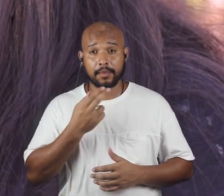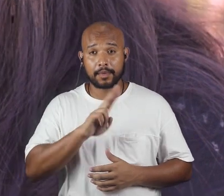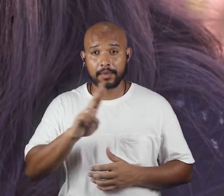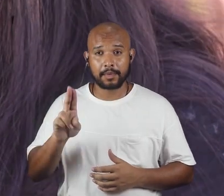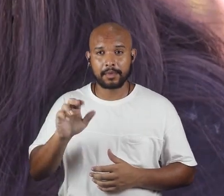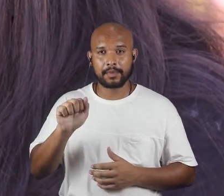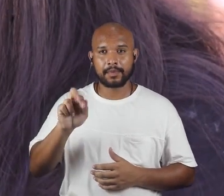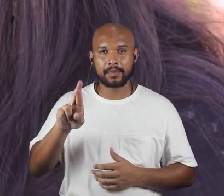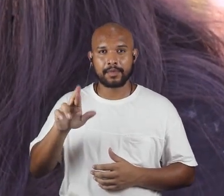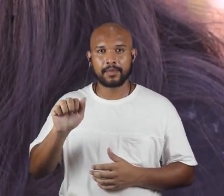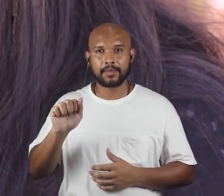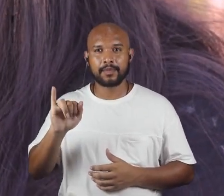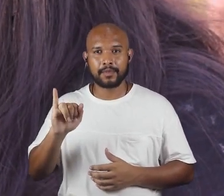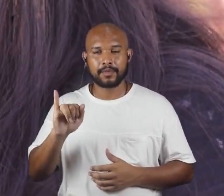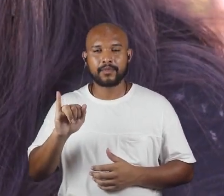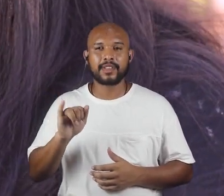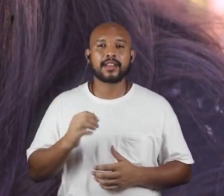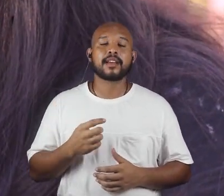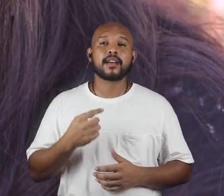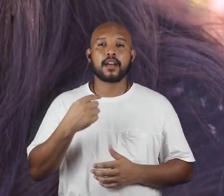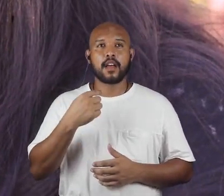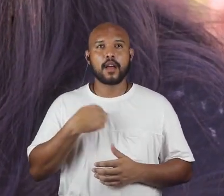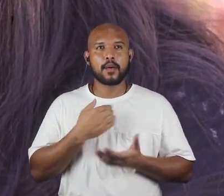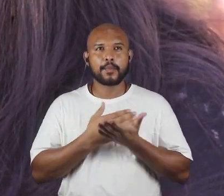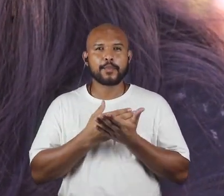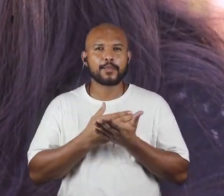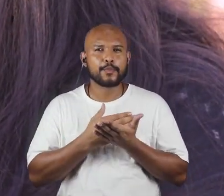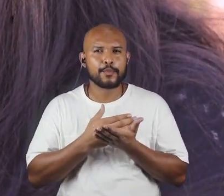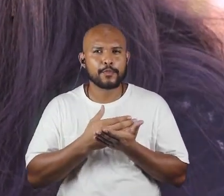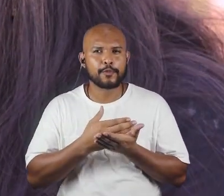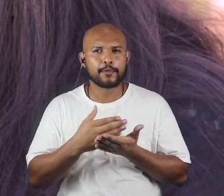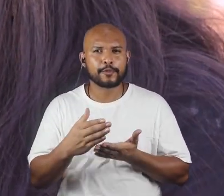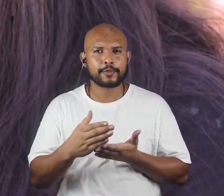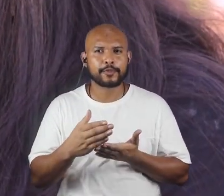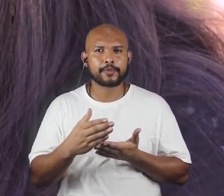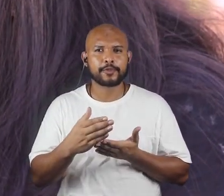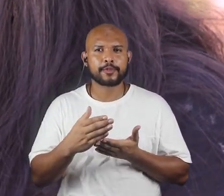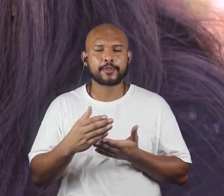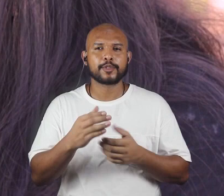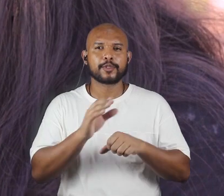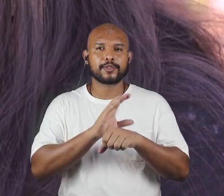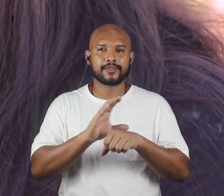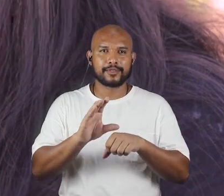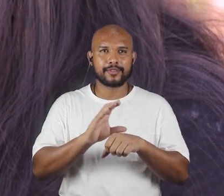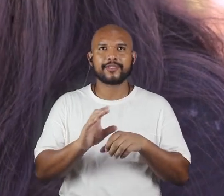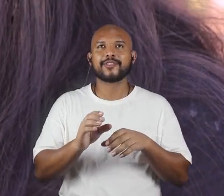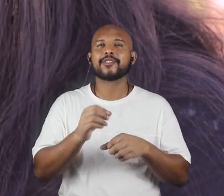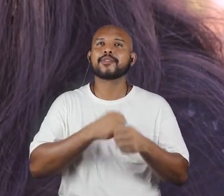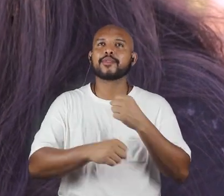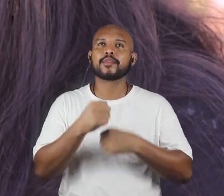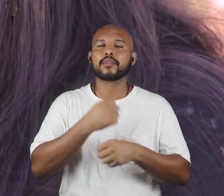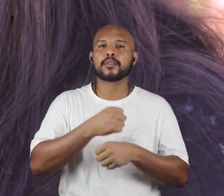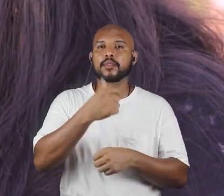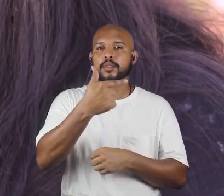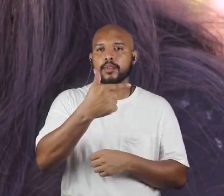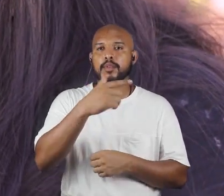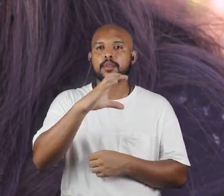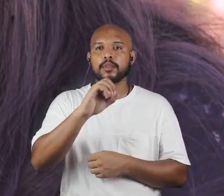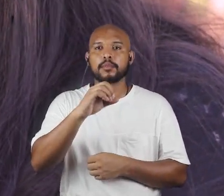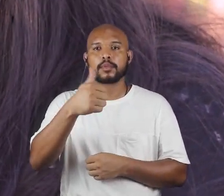Meu nome é Araí Lopes Guarani. Eu comecei, né, o meu curso em